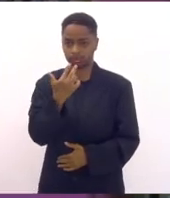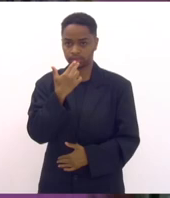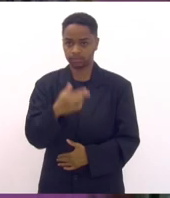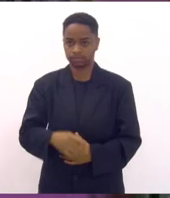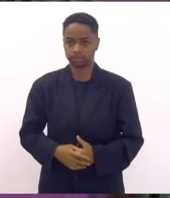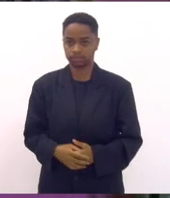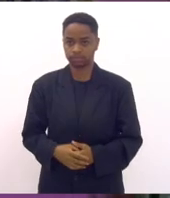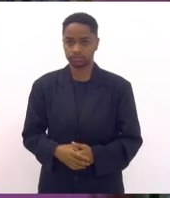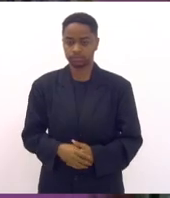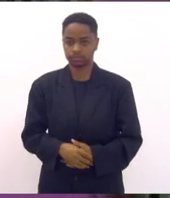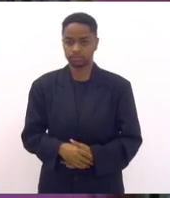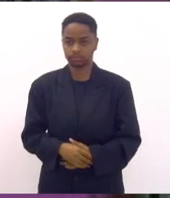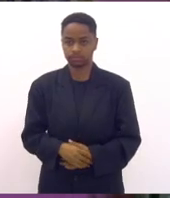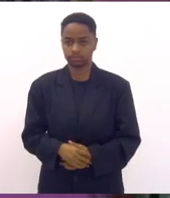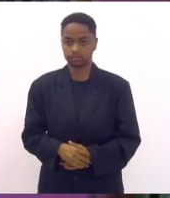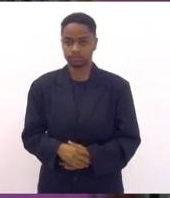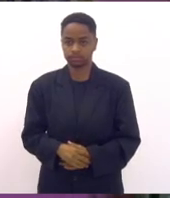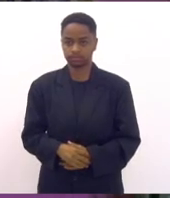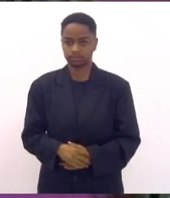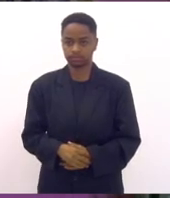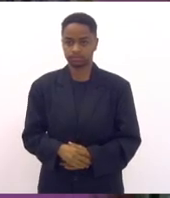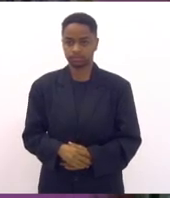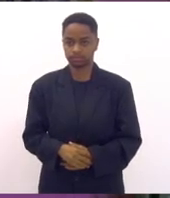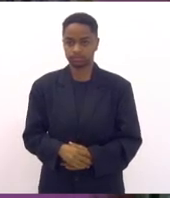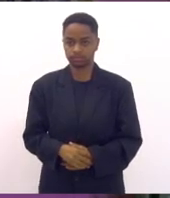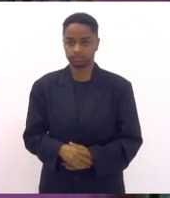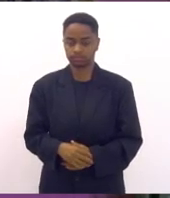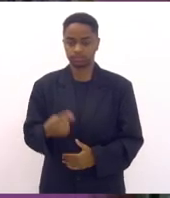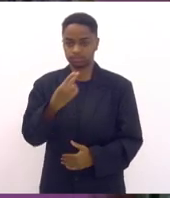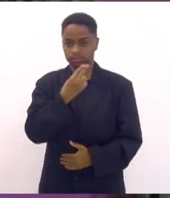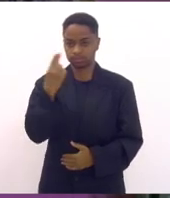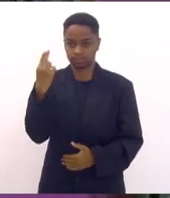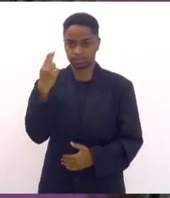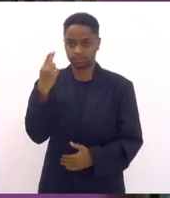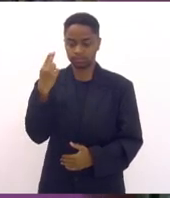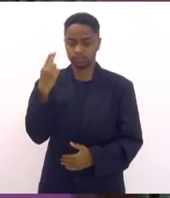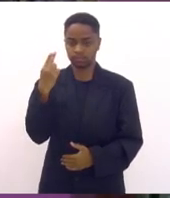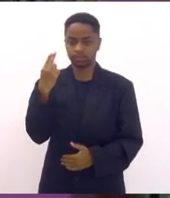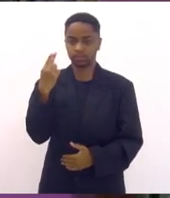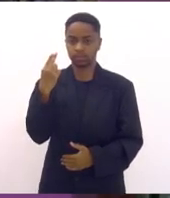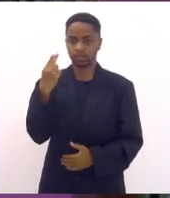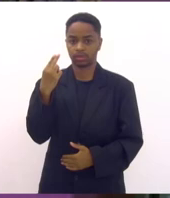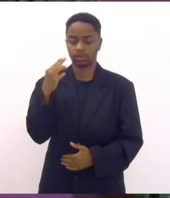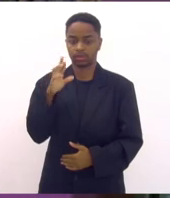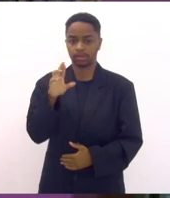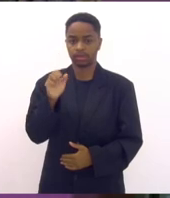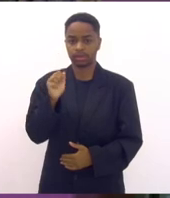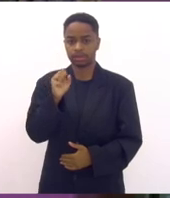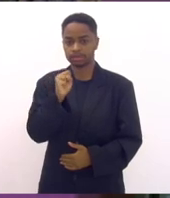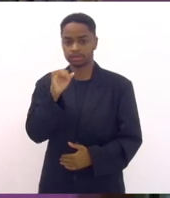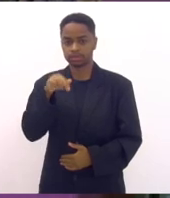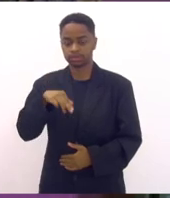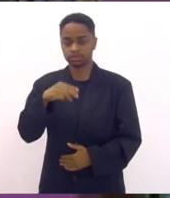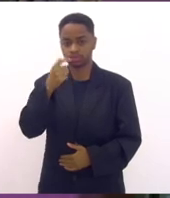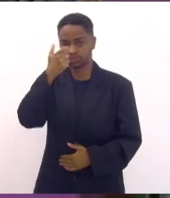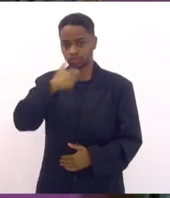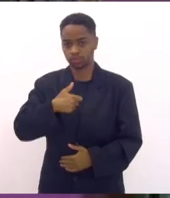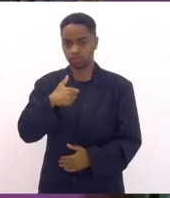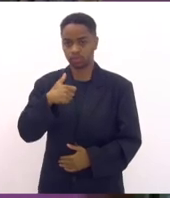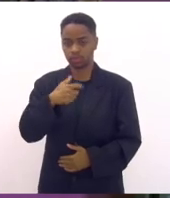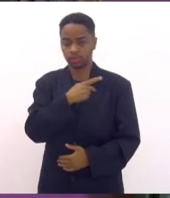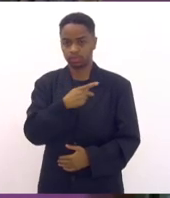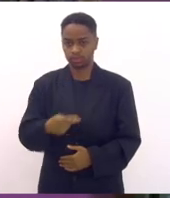al a todos Eh meu nome é vass ah zafar eu sou presidente da comunidade